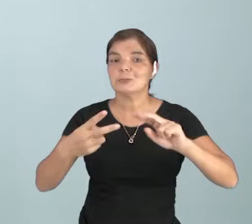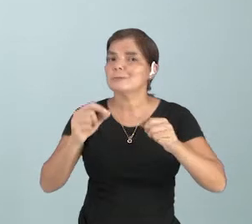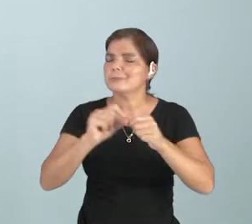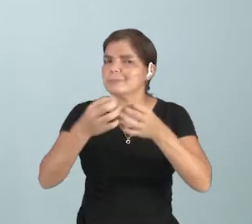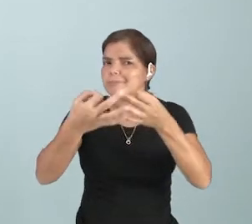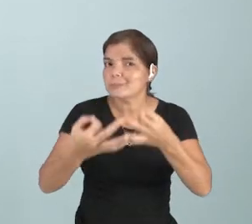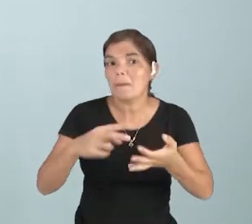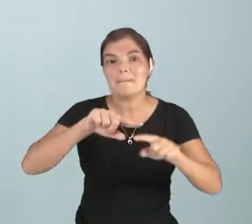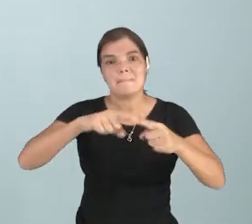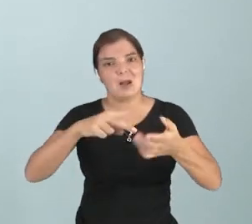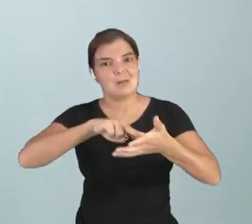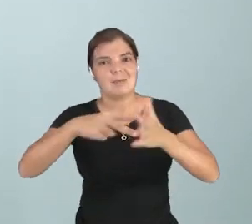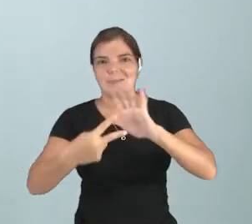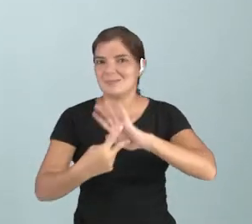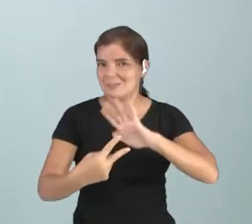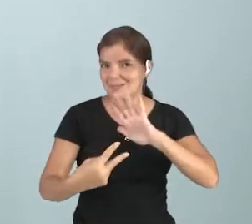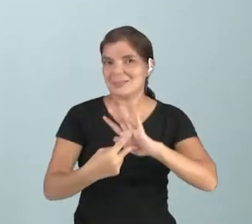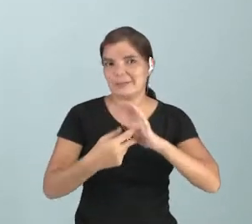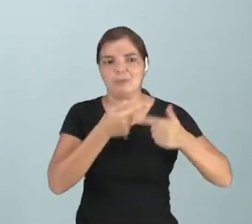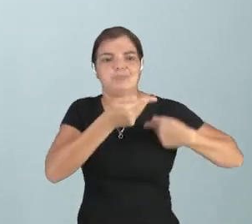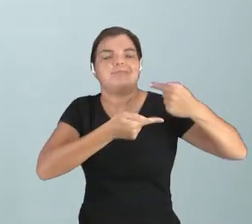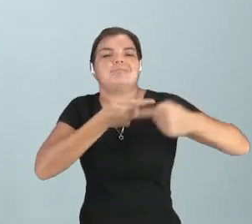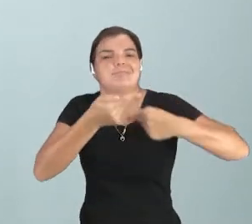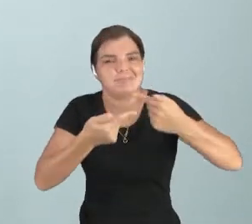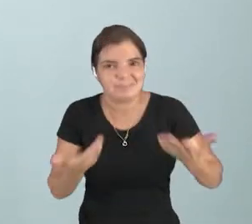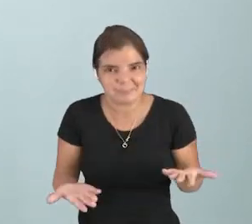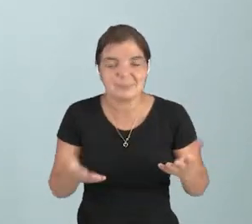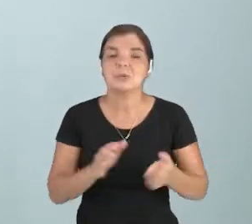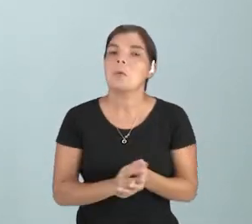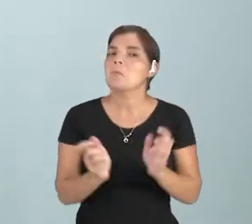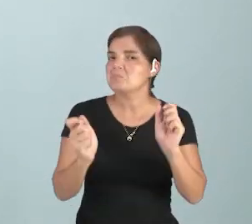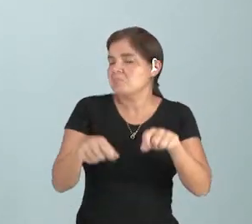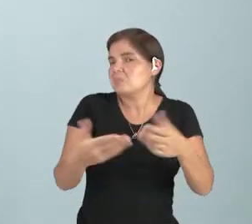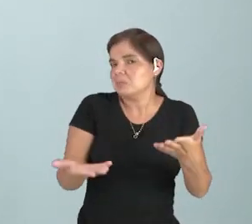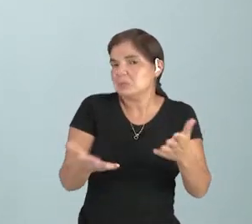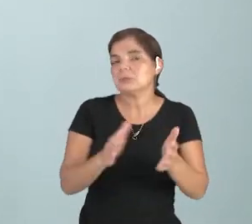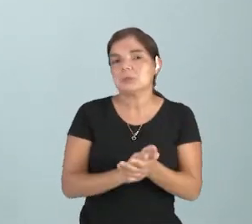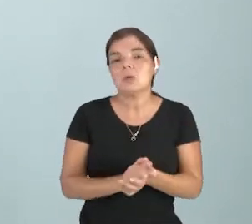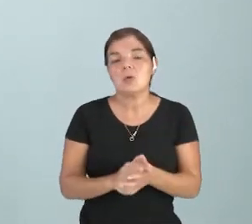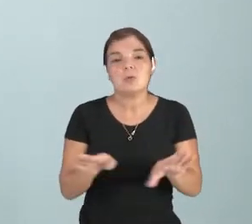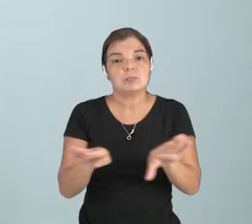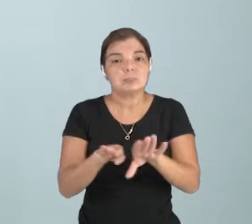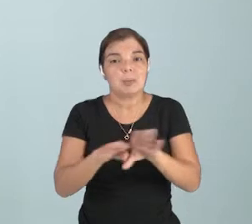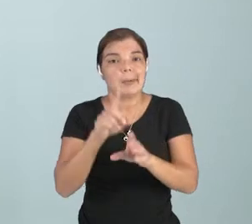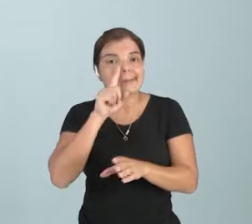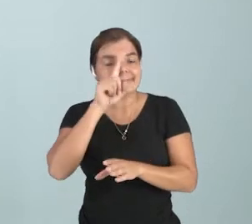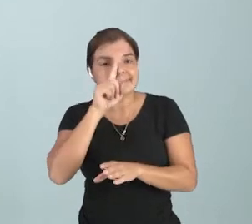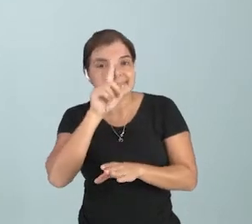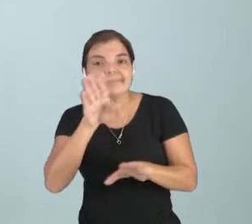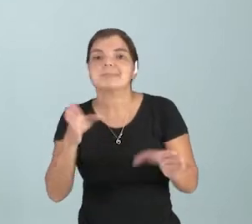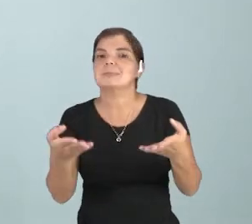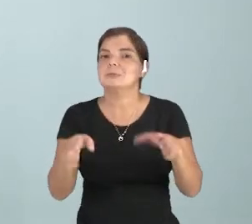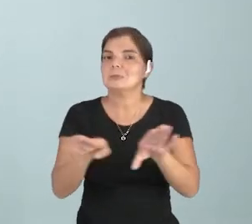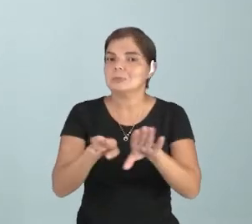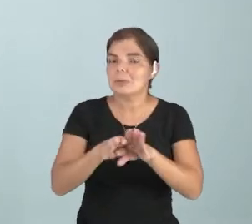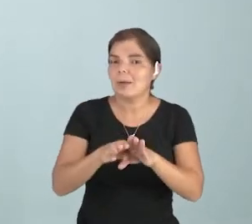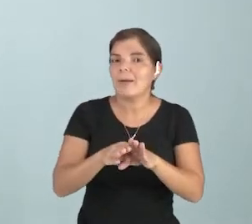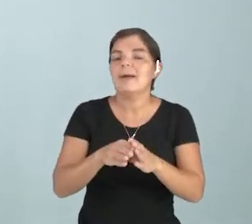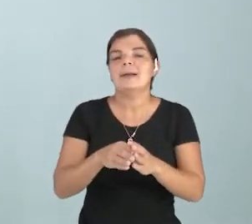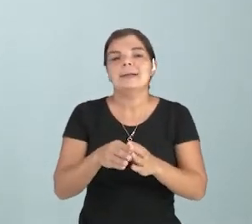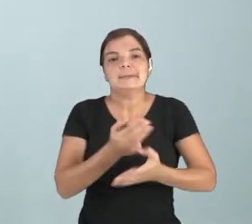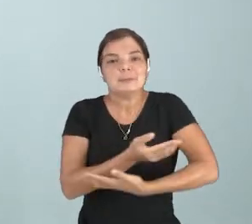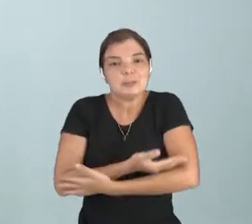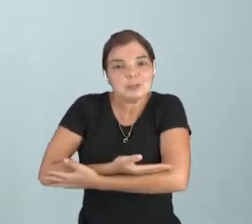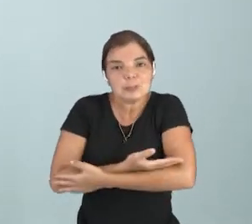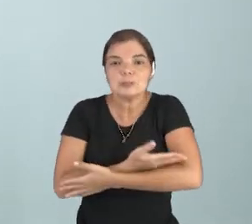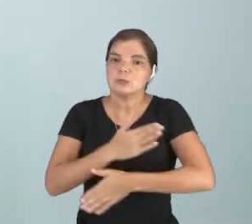Mas não significa que isso seja hereditário, tá? Apenas pode ter sido um erro mesmo na formação do feto da criança,